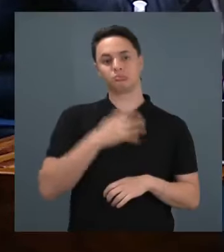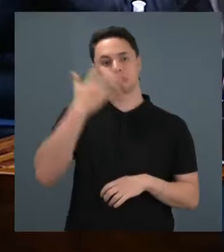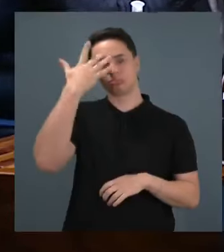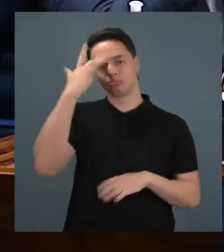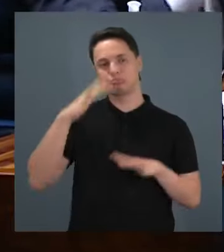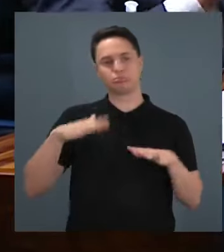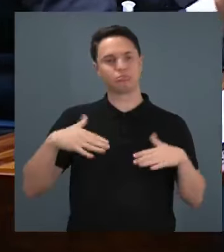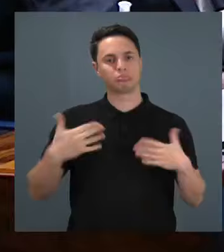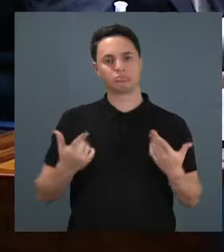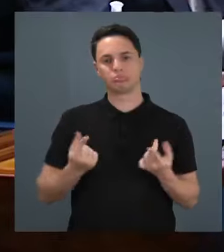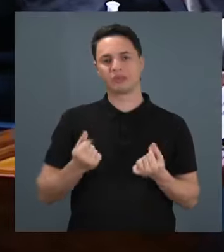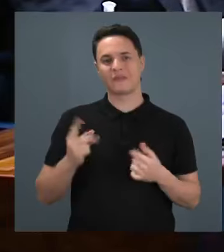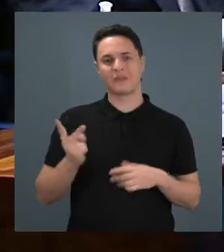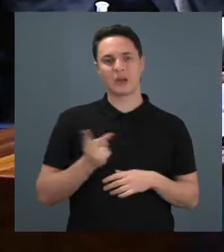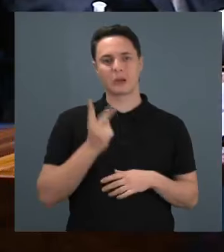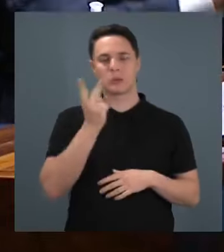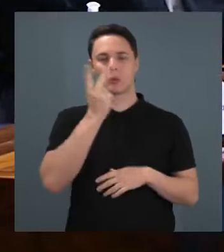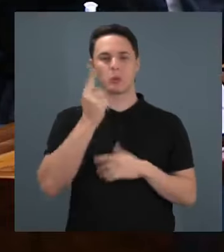valor